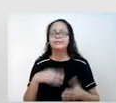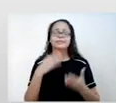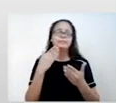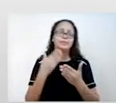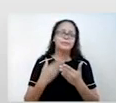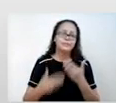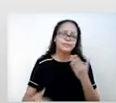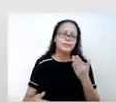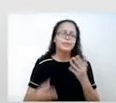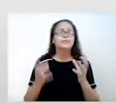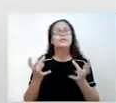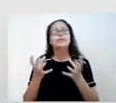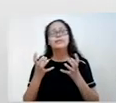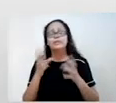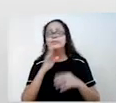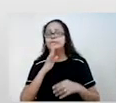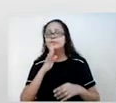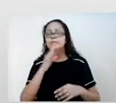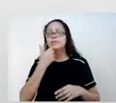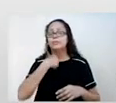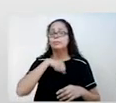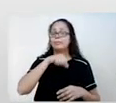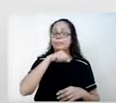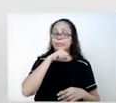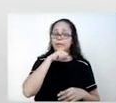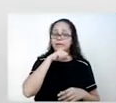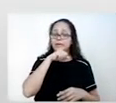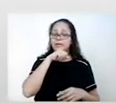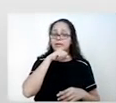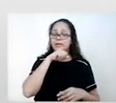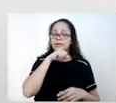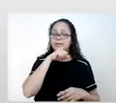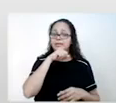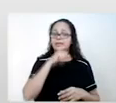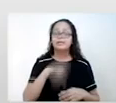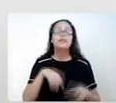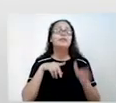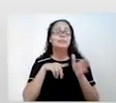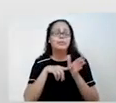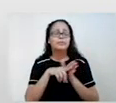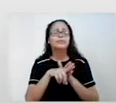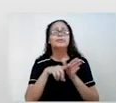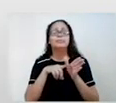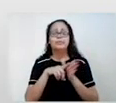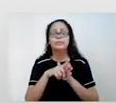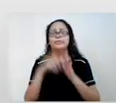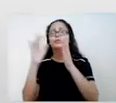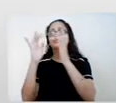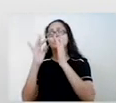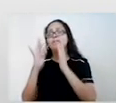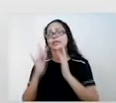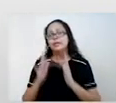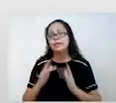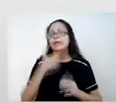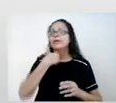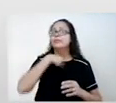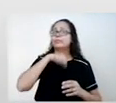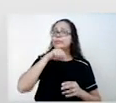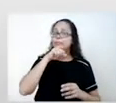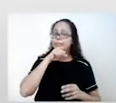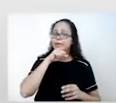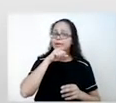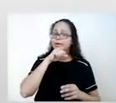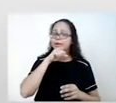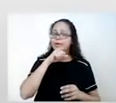conhecer o pai, e que, né, quando vai se passando a história, ela vai perguntando muitos detalhes do pai, a mãe